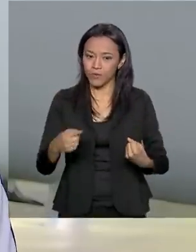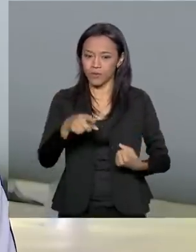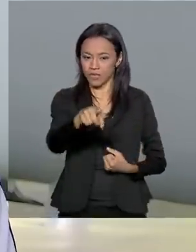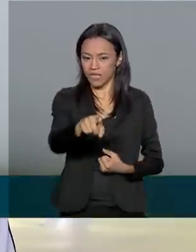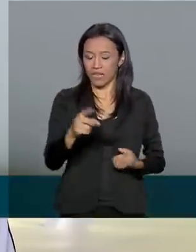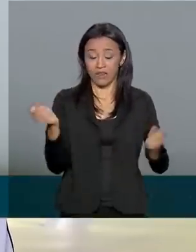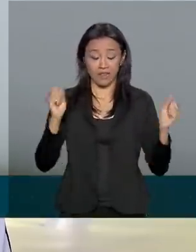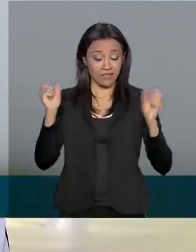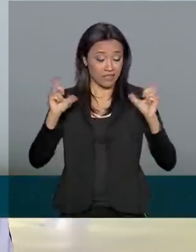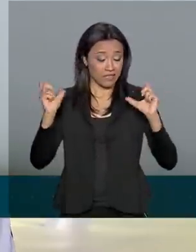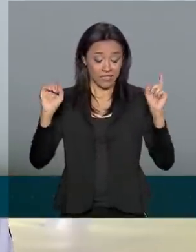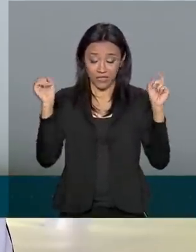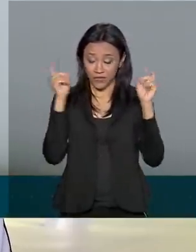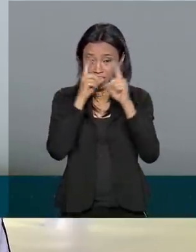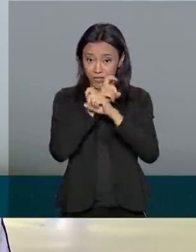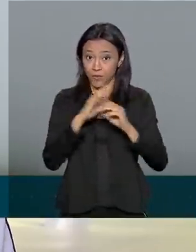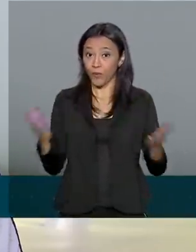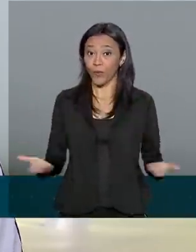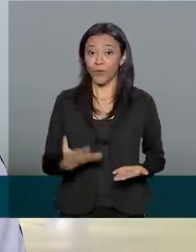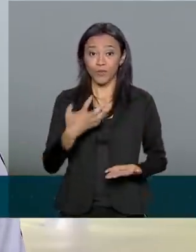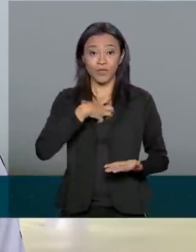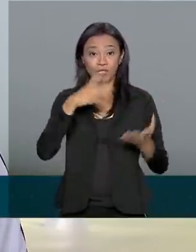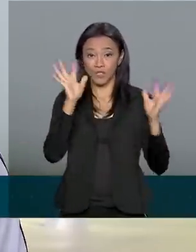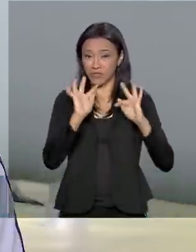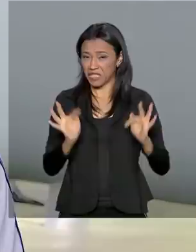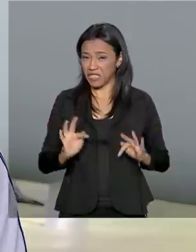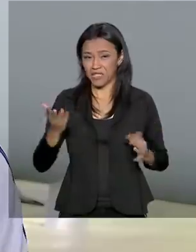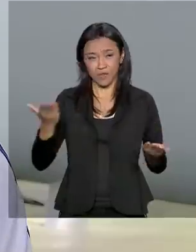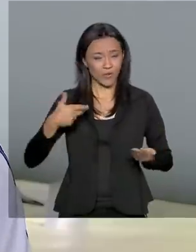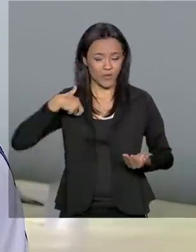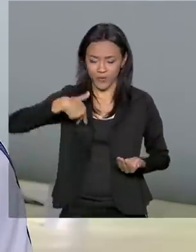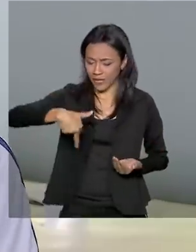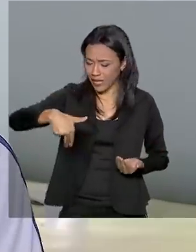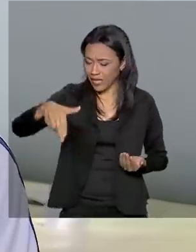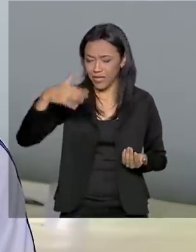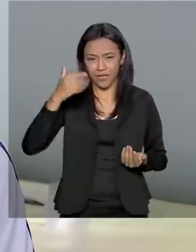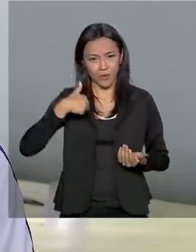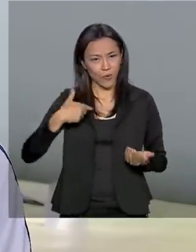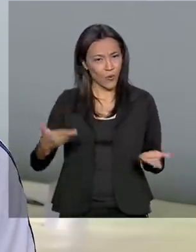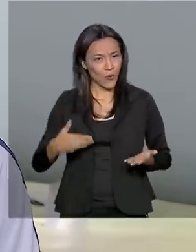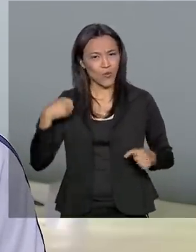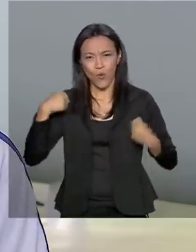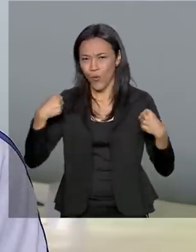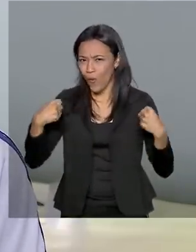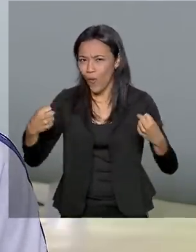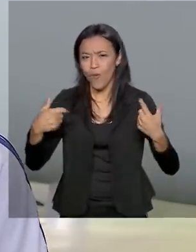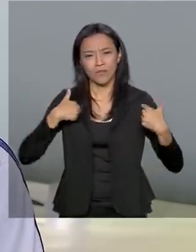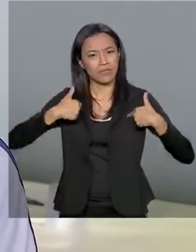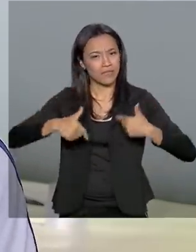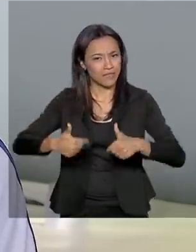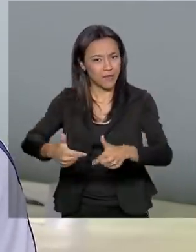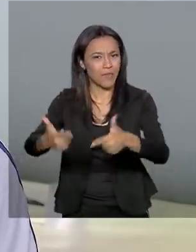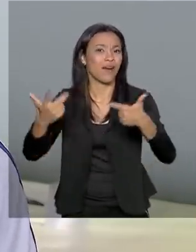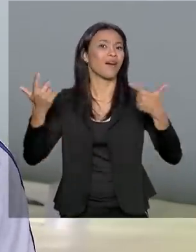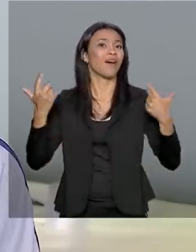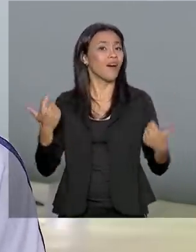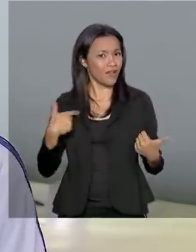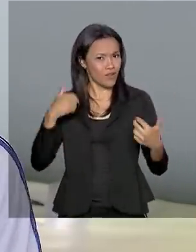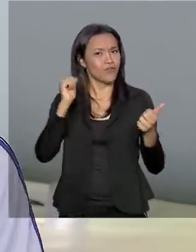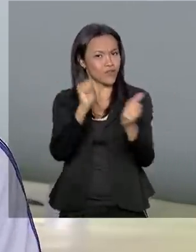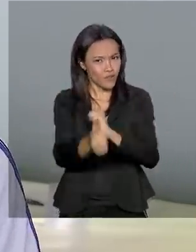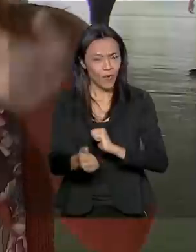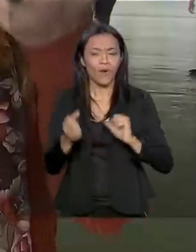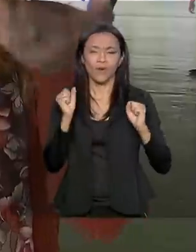né hoje eu tô feliz hoje olhando já trabalho já posso correr já posso jogar aí praticar